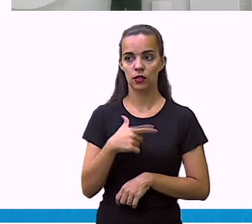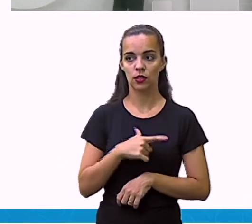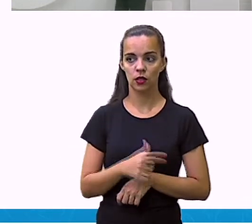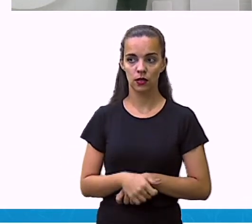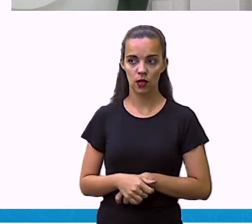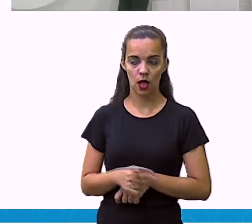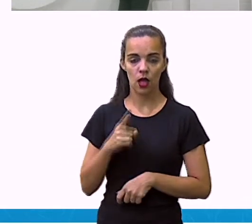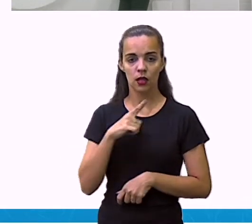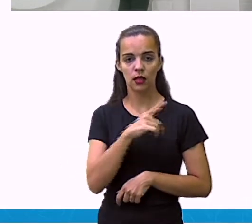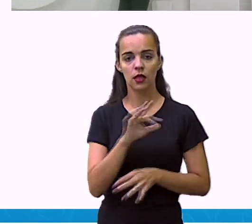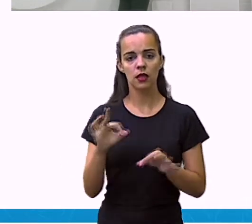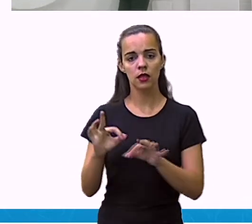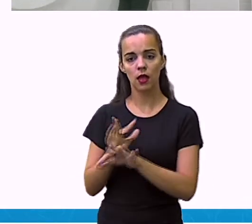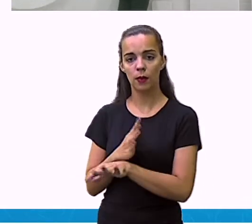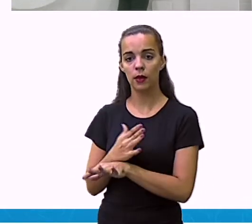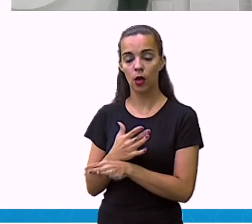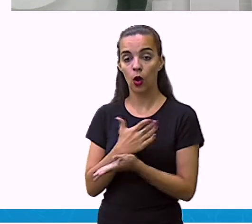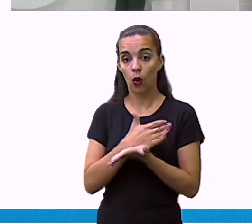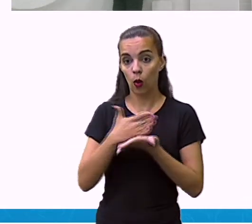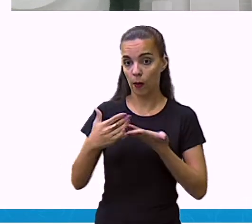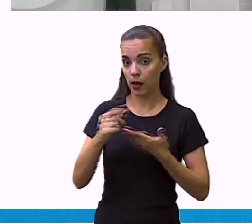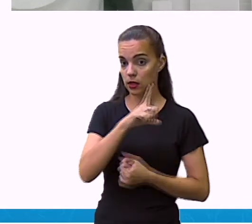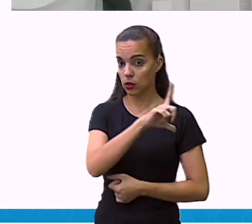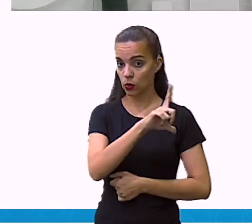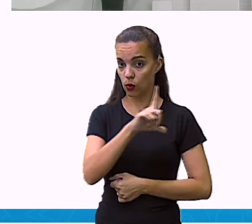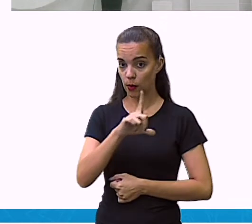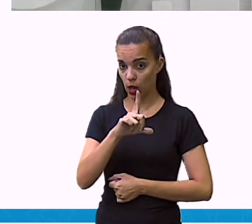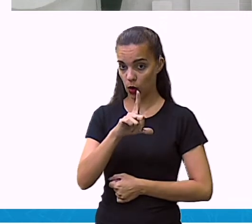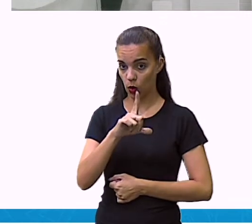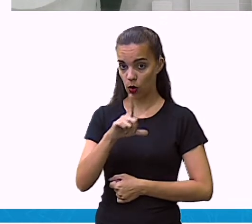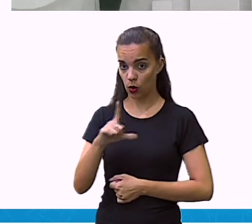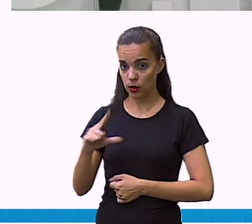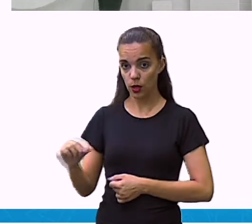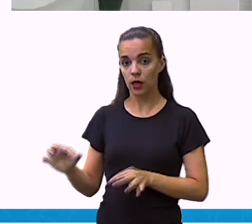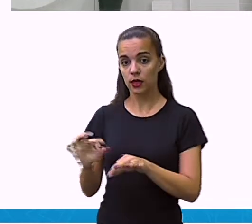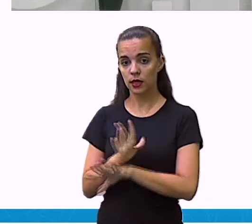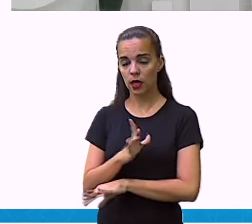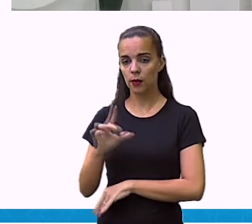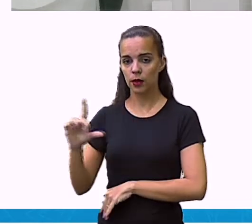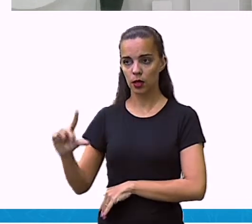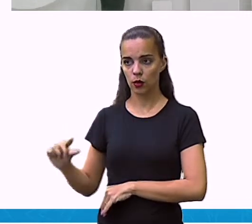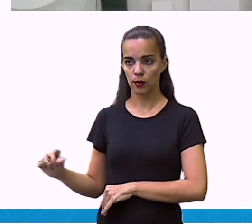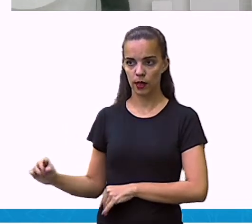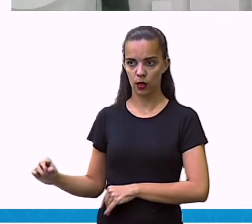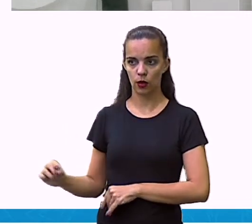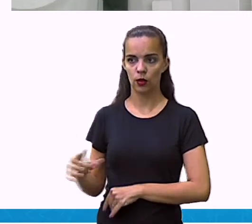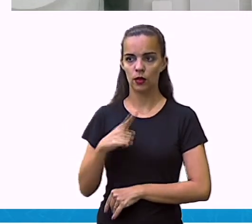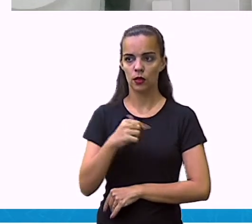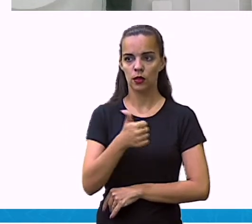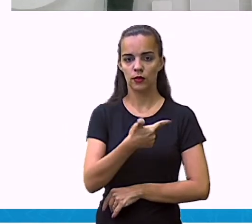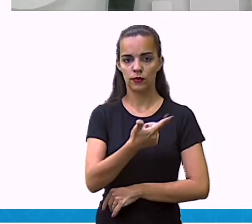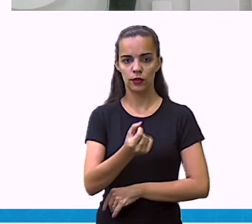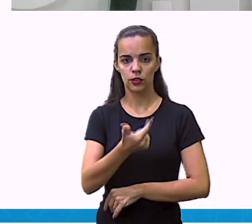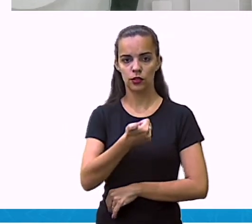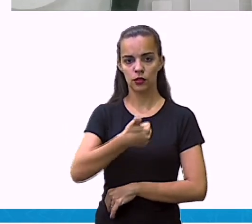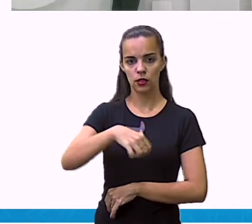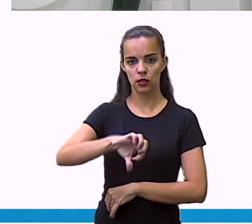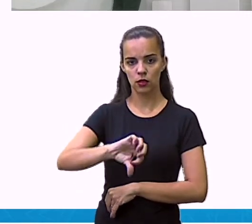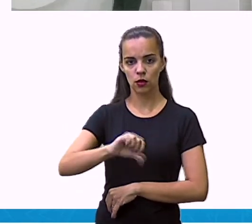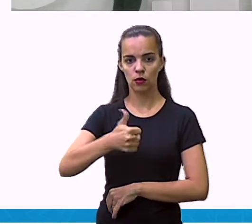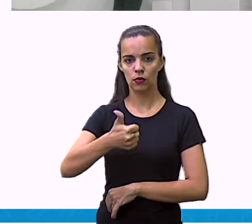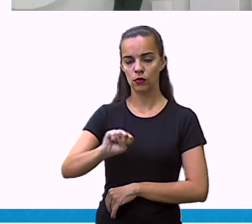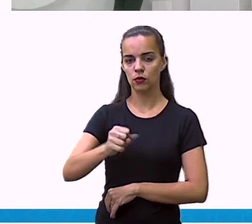e estou finalizando aqui com um número menor. Então, 20, 19, 18,